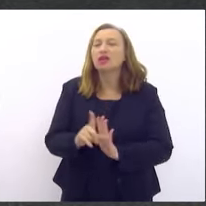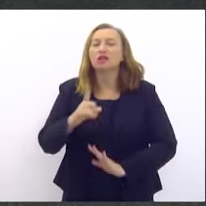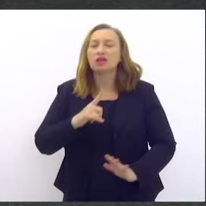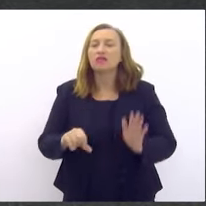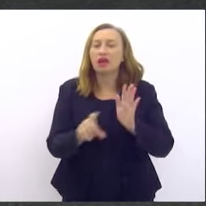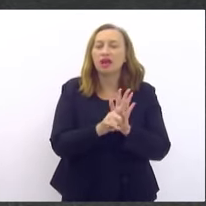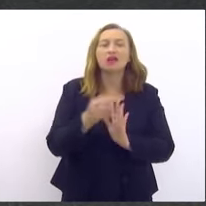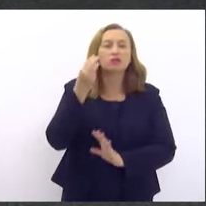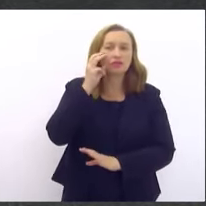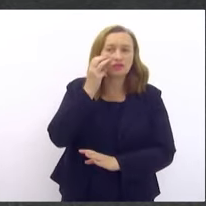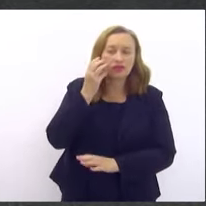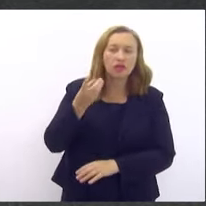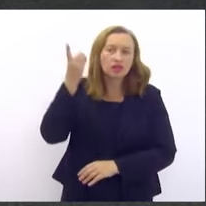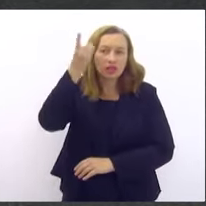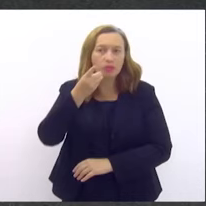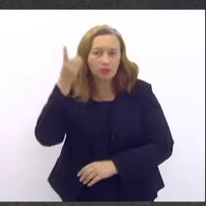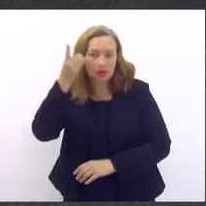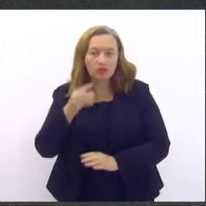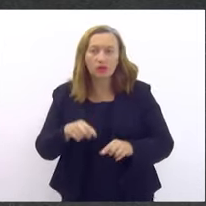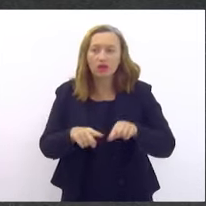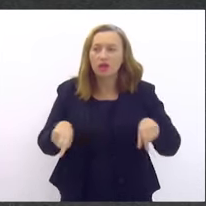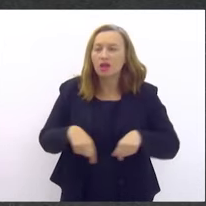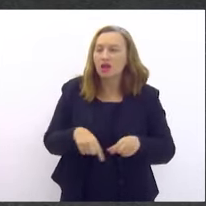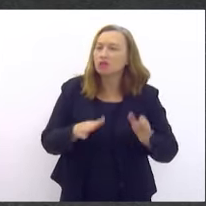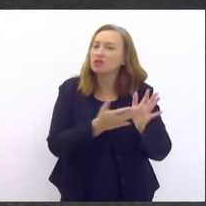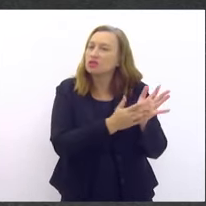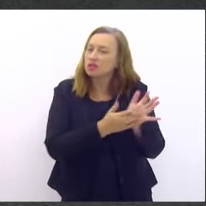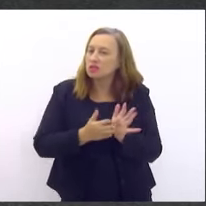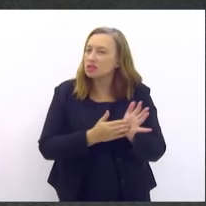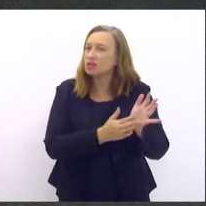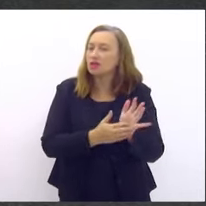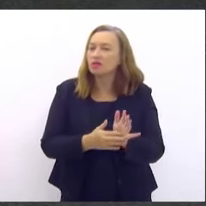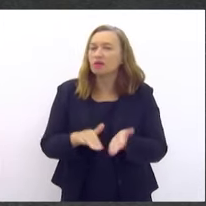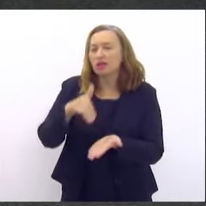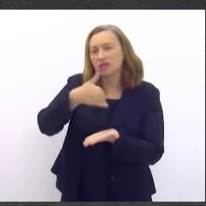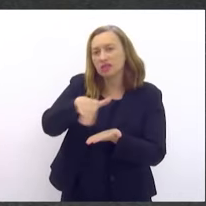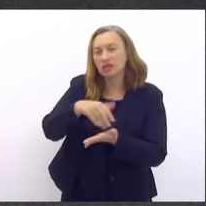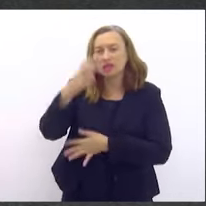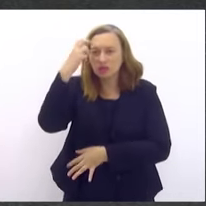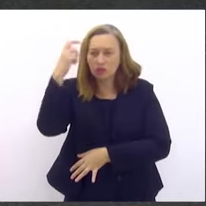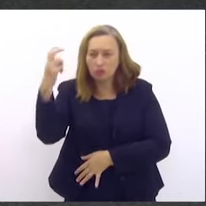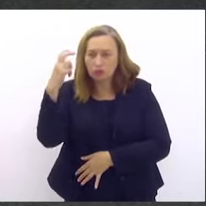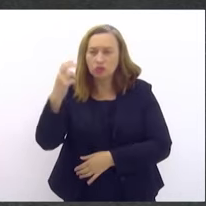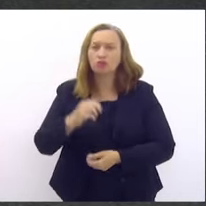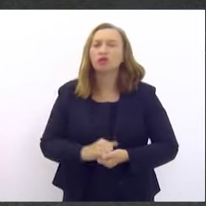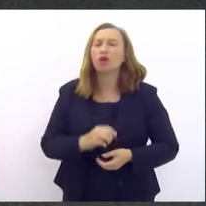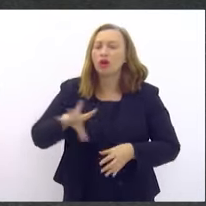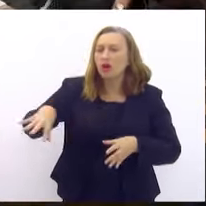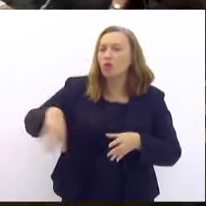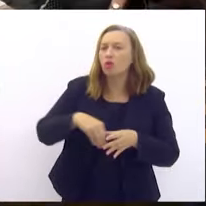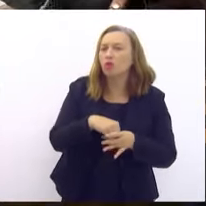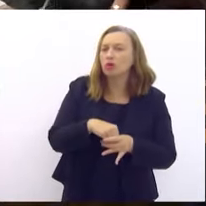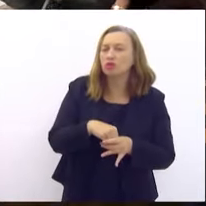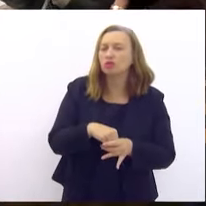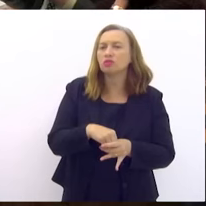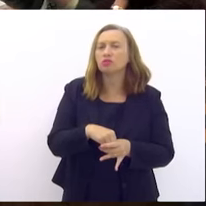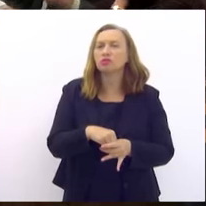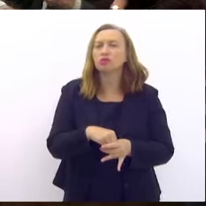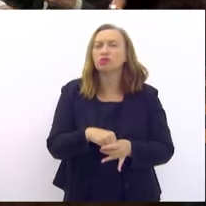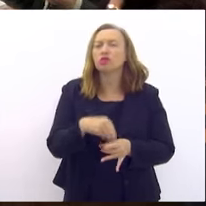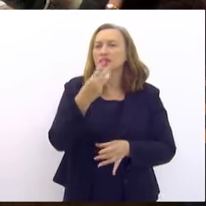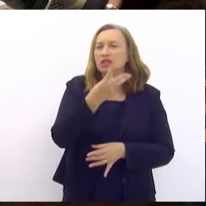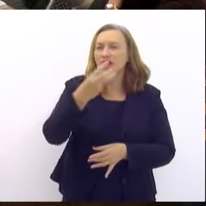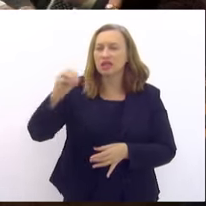valdec fomentando as rodas de samba e a secretaria de cultura colocando um fomento de R